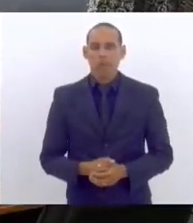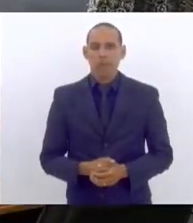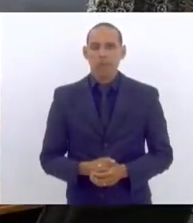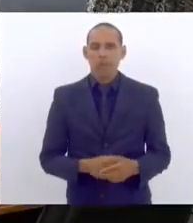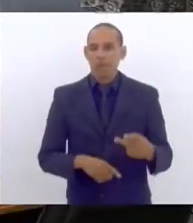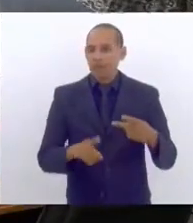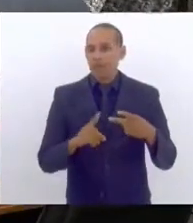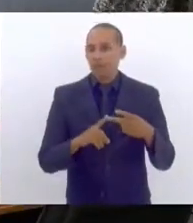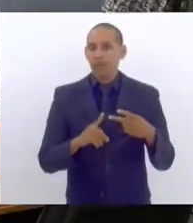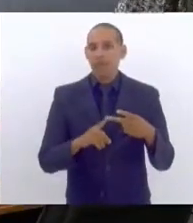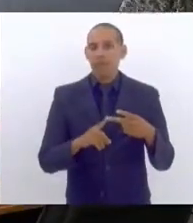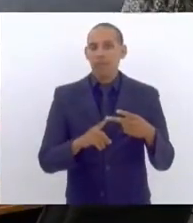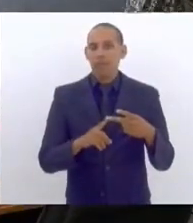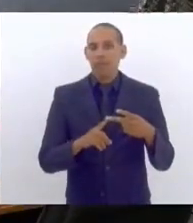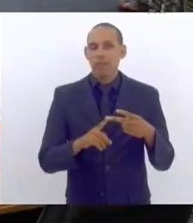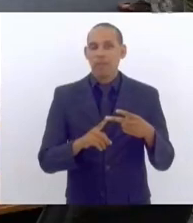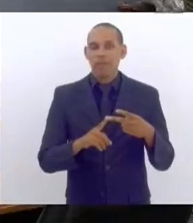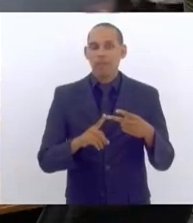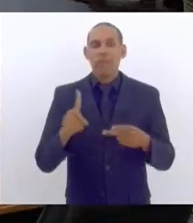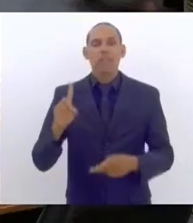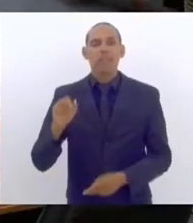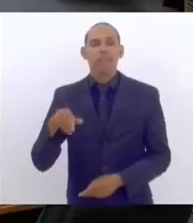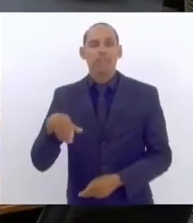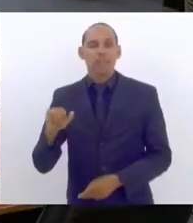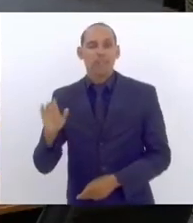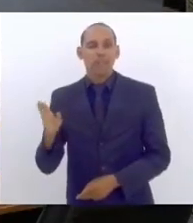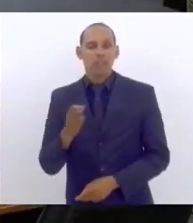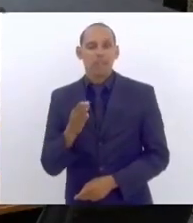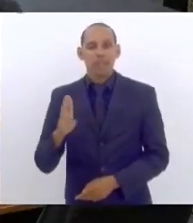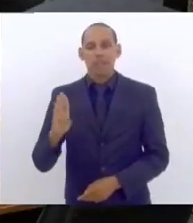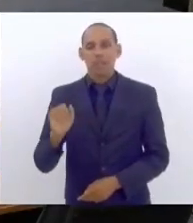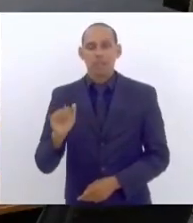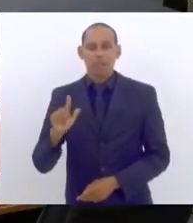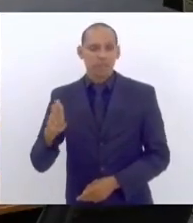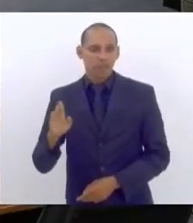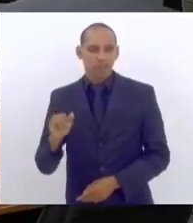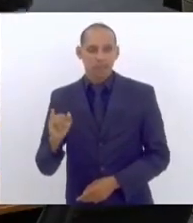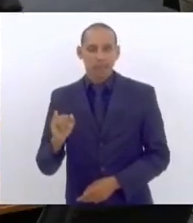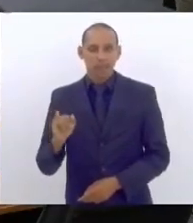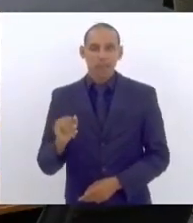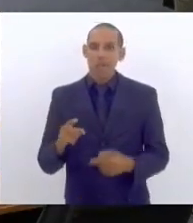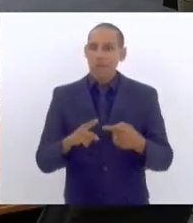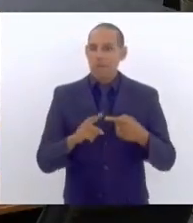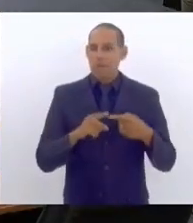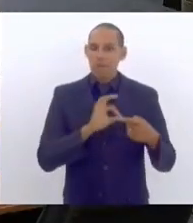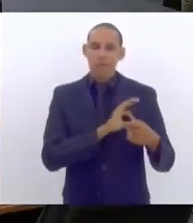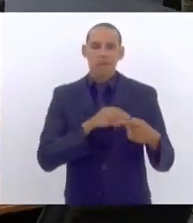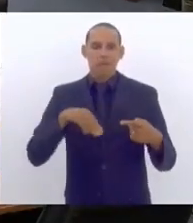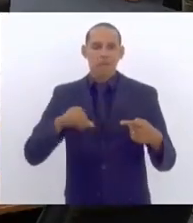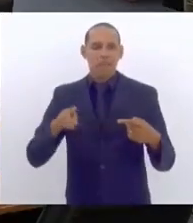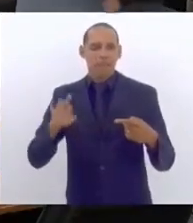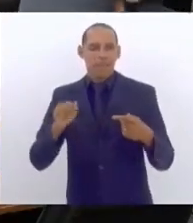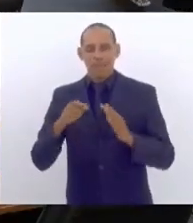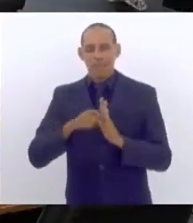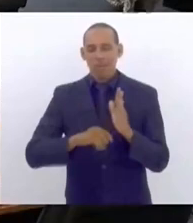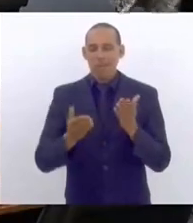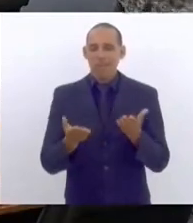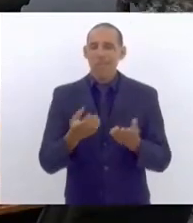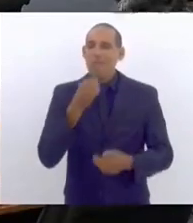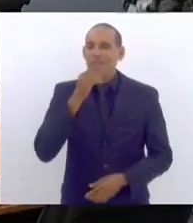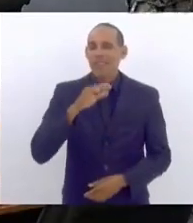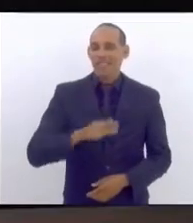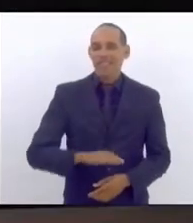Deputada Dani Balbi, para discutir também. Primeiramente, a deputada Marta Rocha, que já está inscrita.